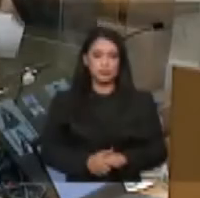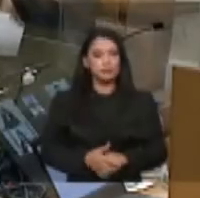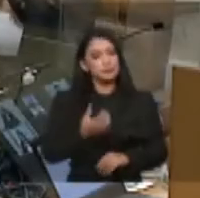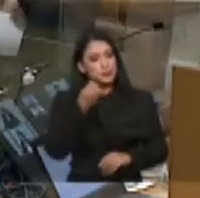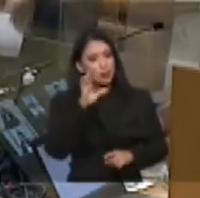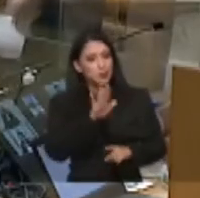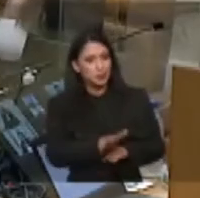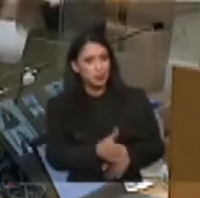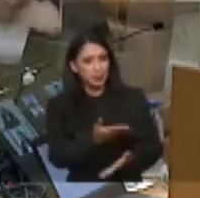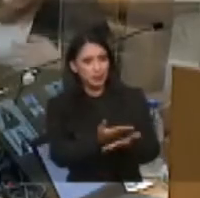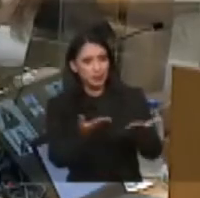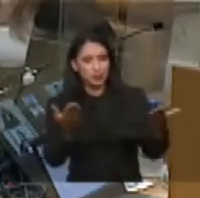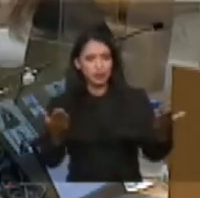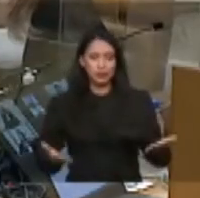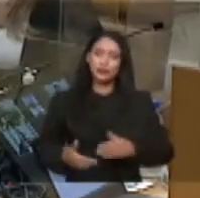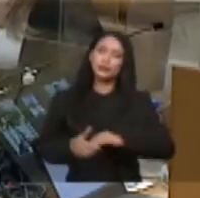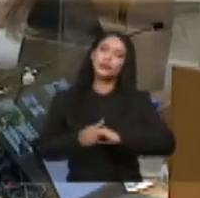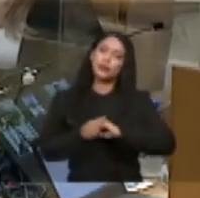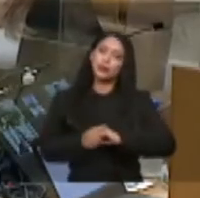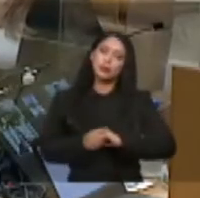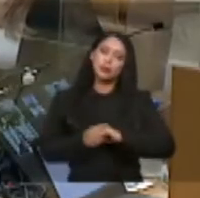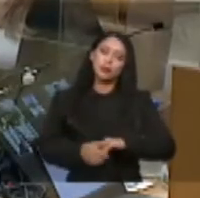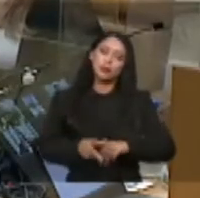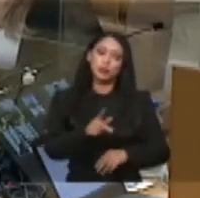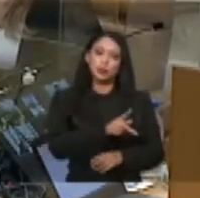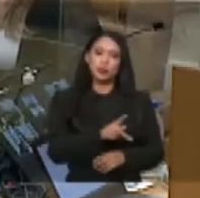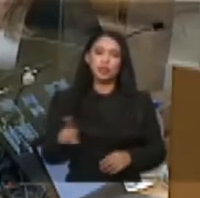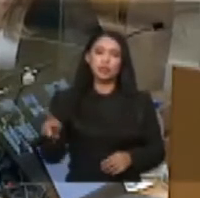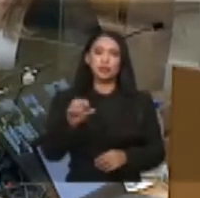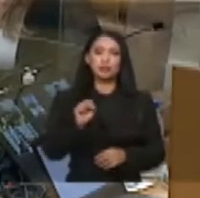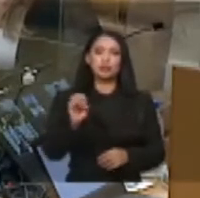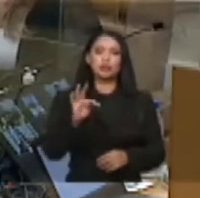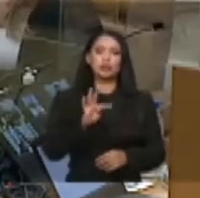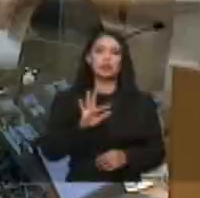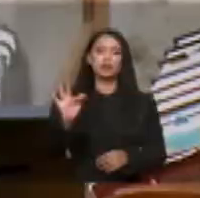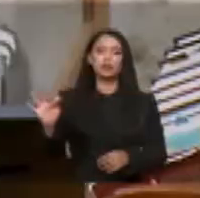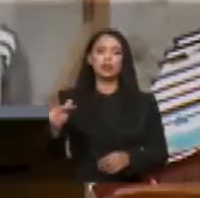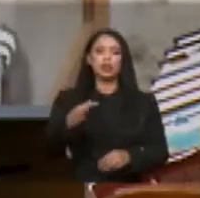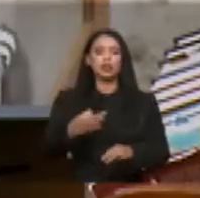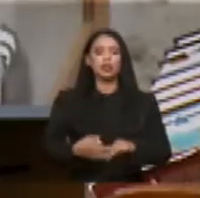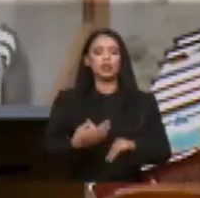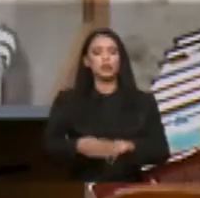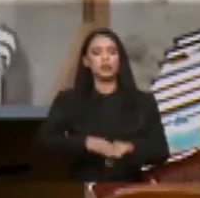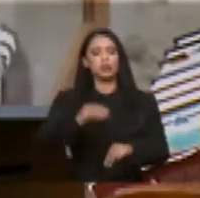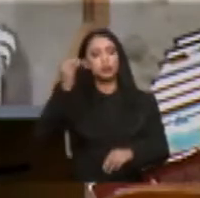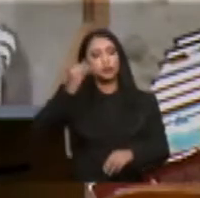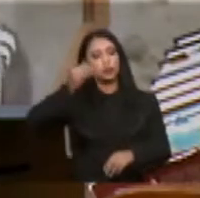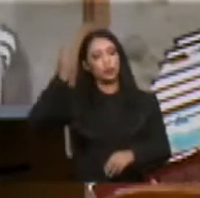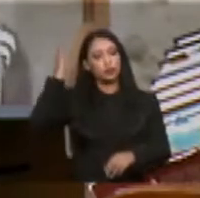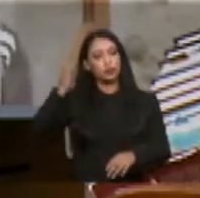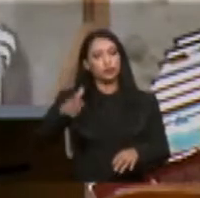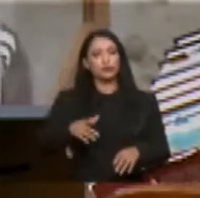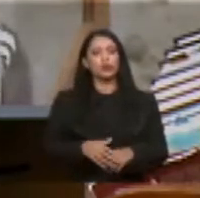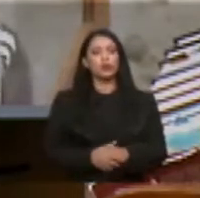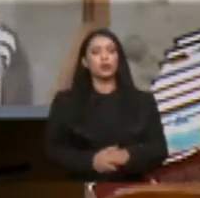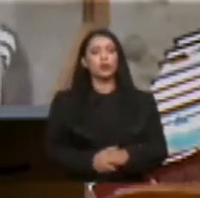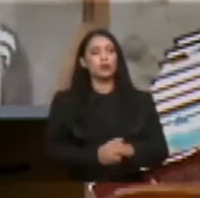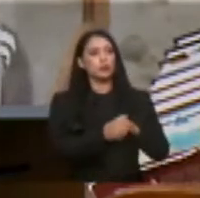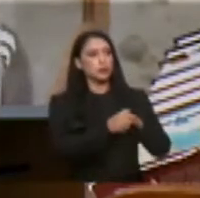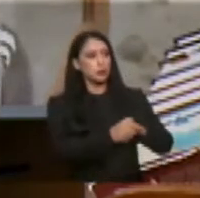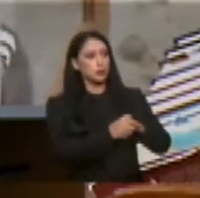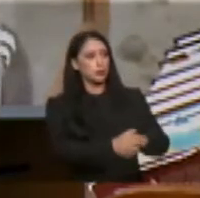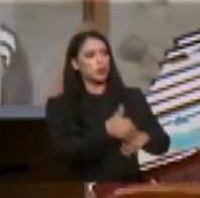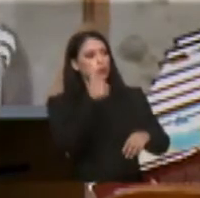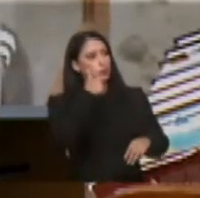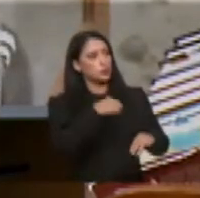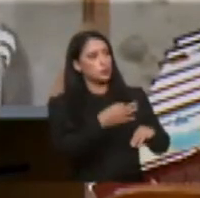Boa tarde a todas e a todos. Cumprimento Sua Excelência o Presidente do Supremo Tribunal Federal, ministro Luiz Fux. Cumprimento Sua Excelência a ministra